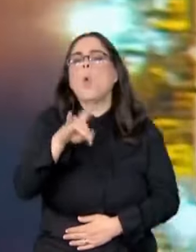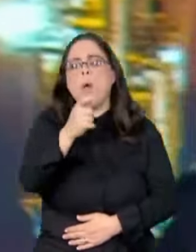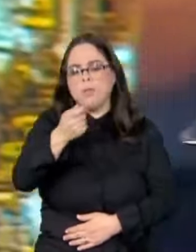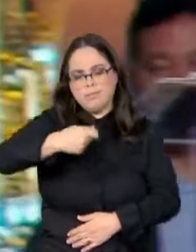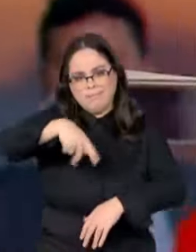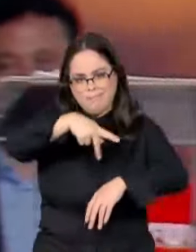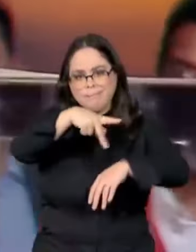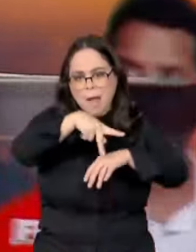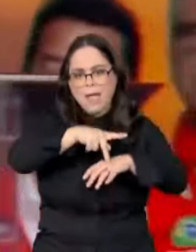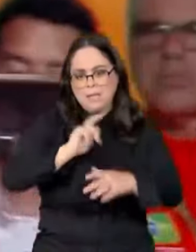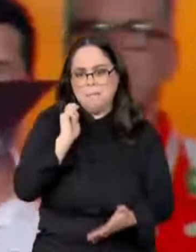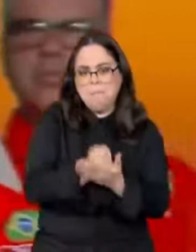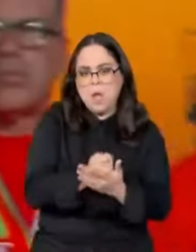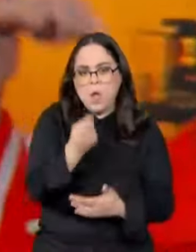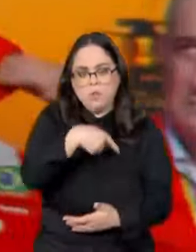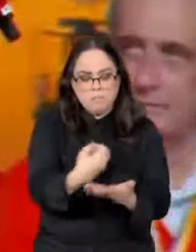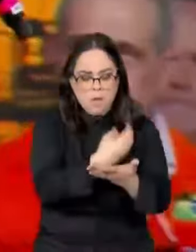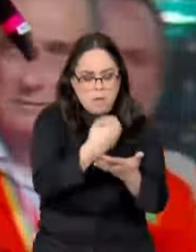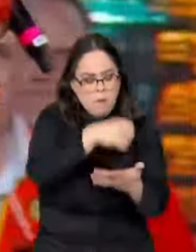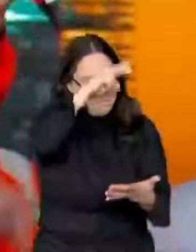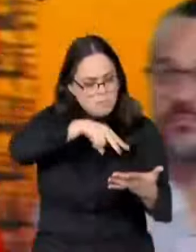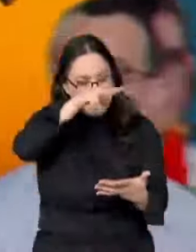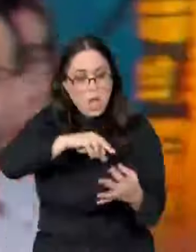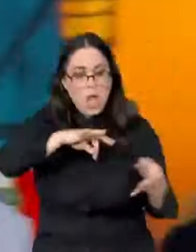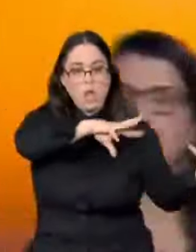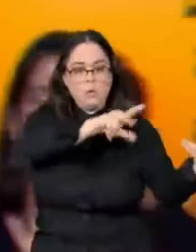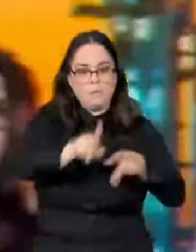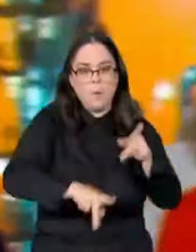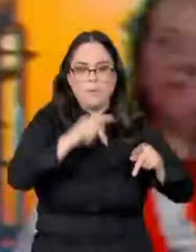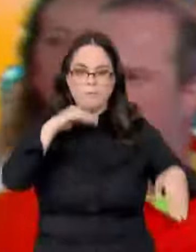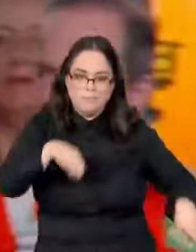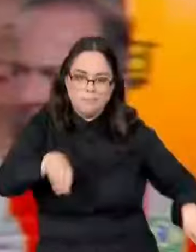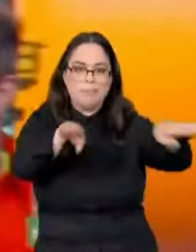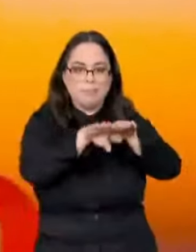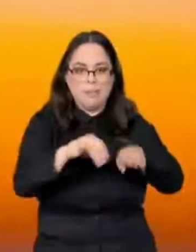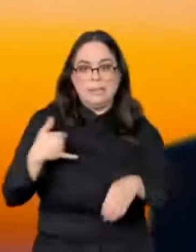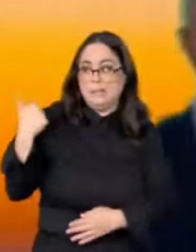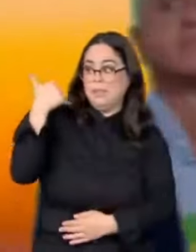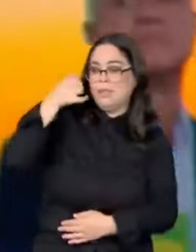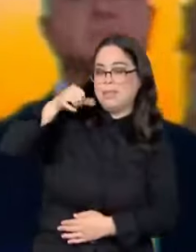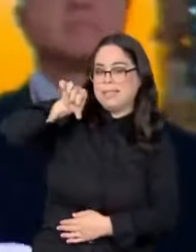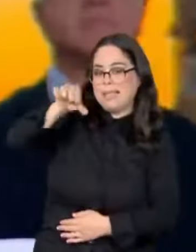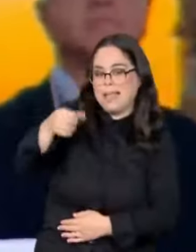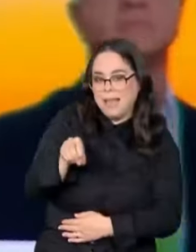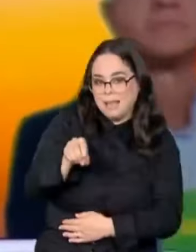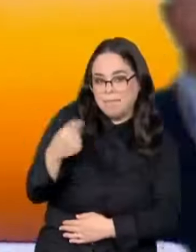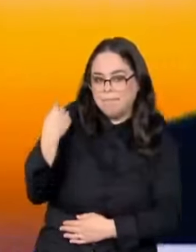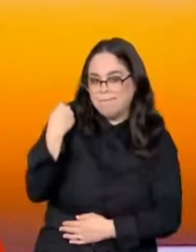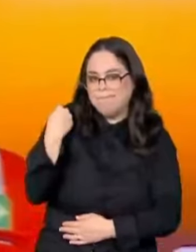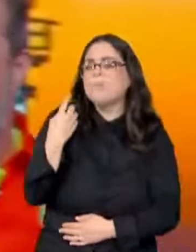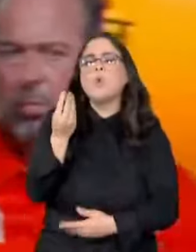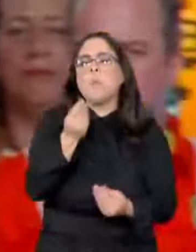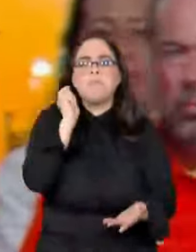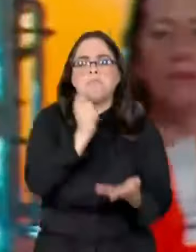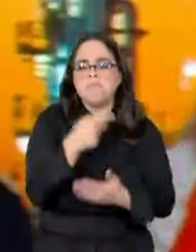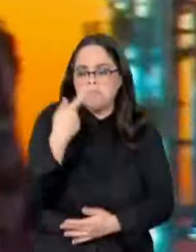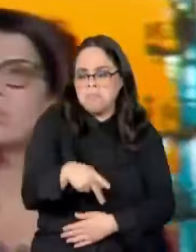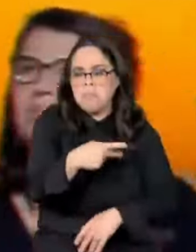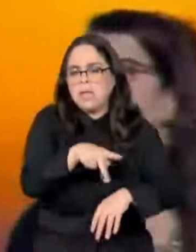país a gente não ter alfabetizado todo o povo brasileiro na década de 60? Quanto custou a esse